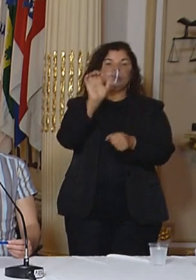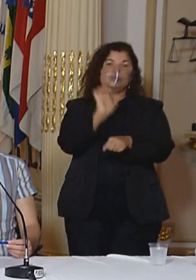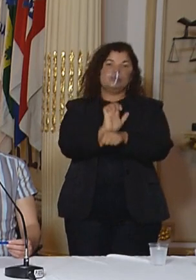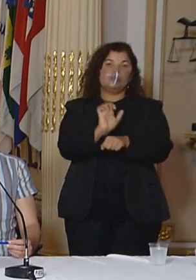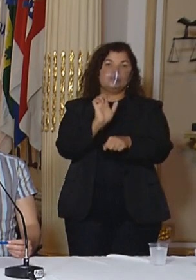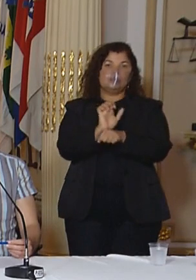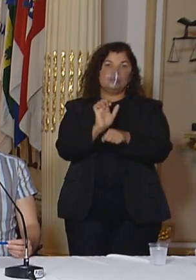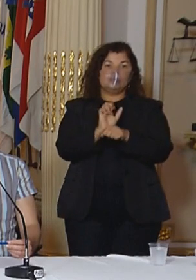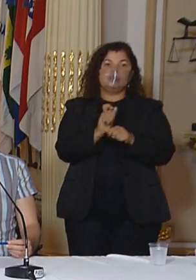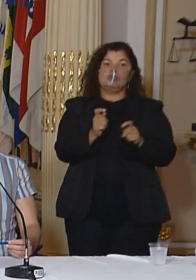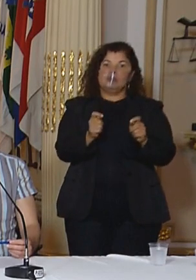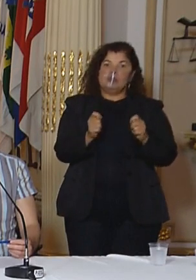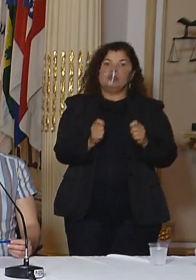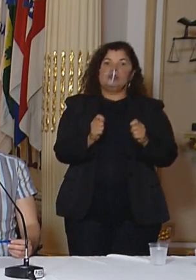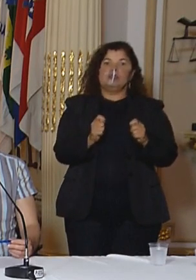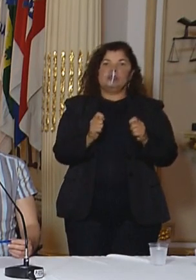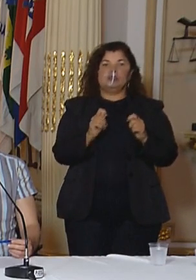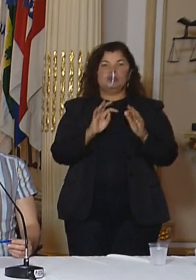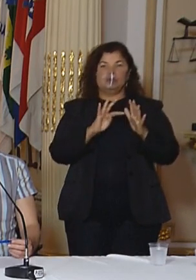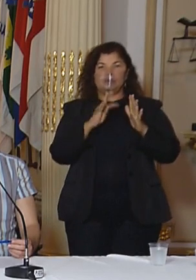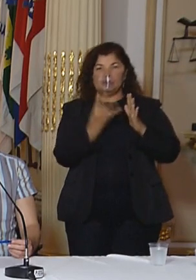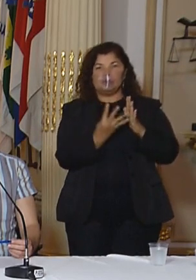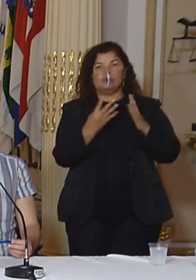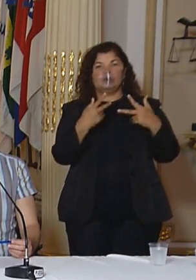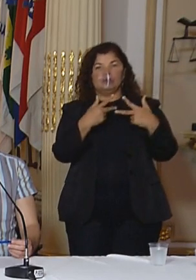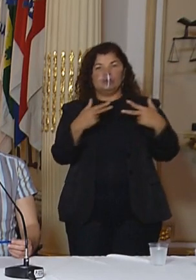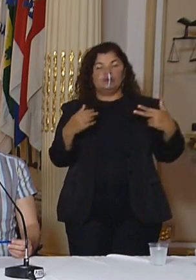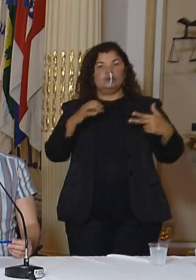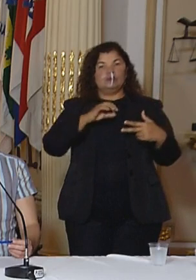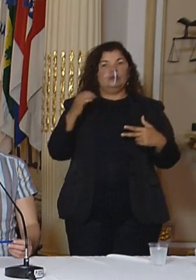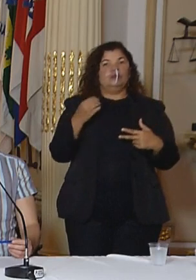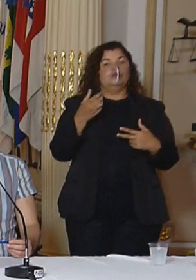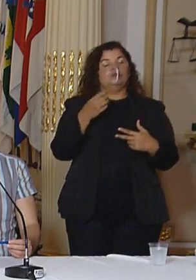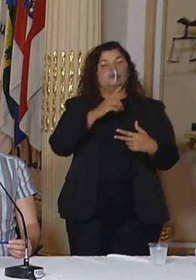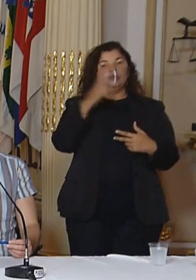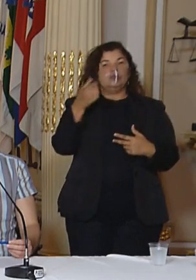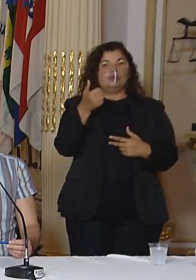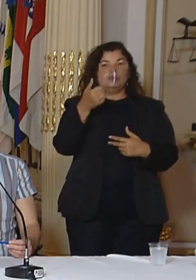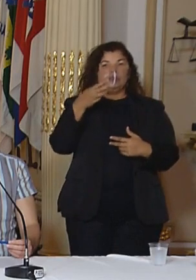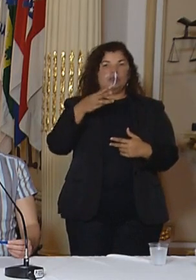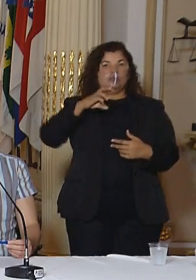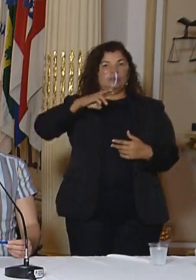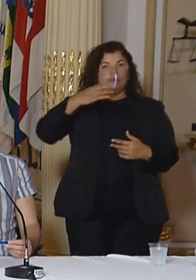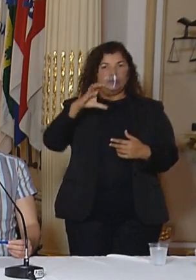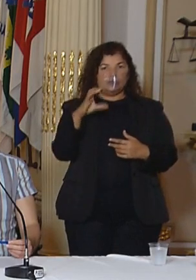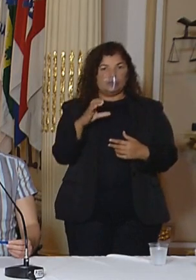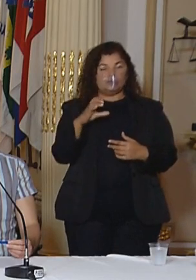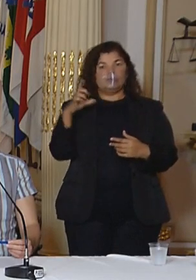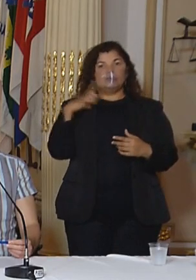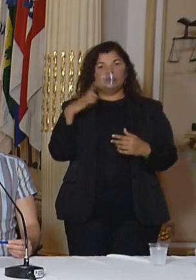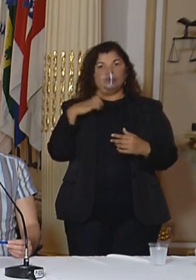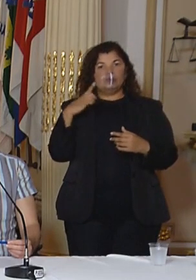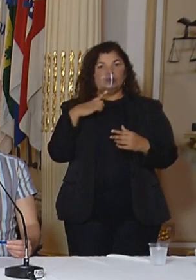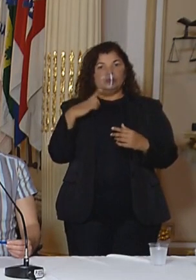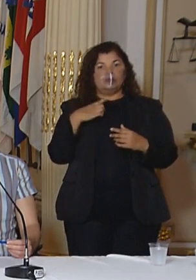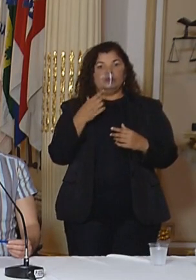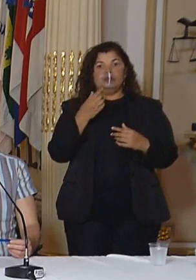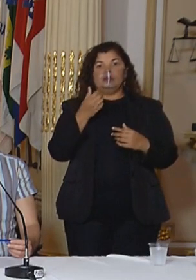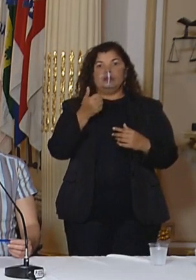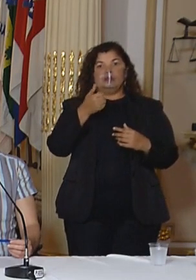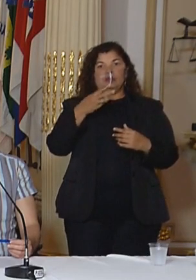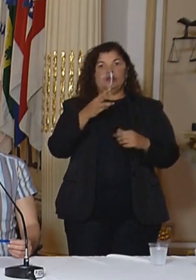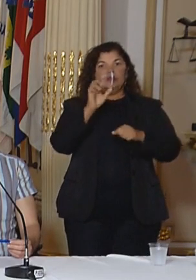medida restritiva já no dia 13 de março. Como resultado, estamos entre os três estados brasileiros que